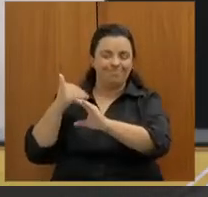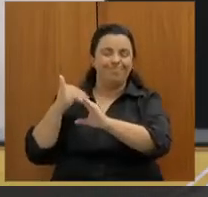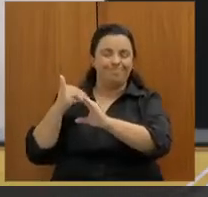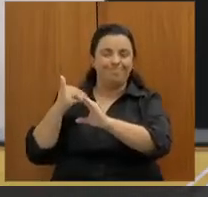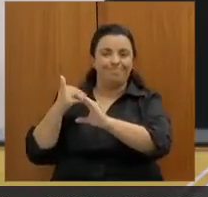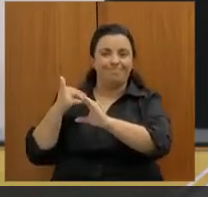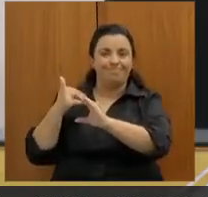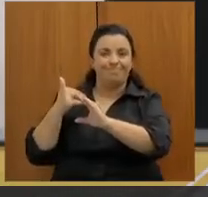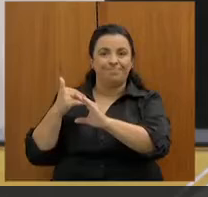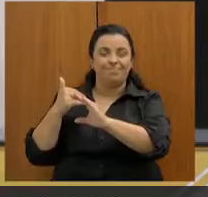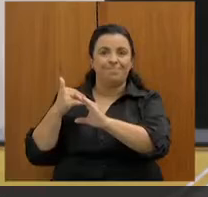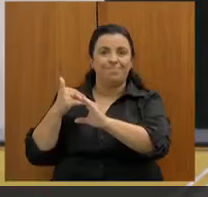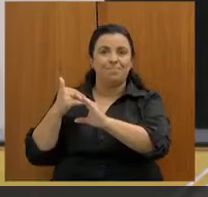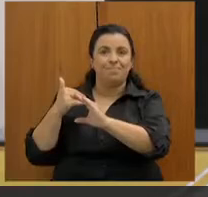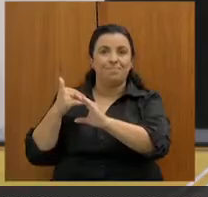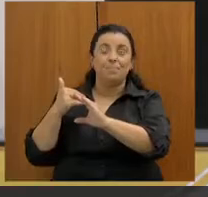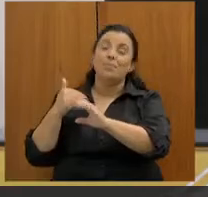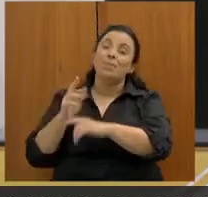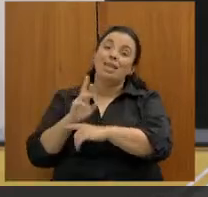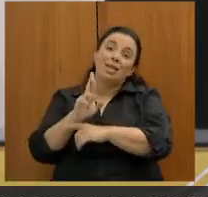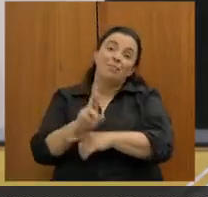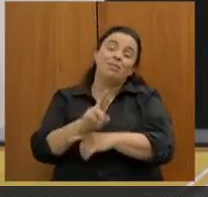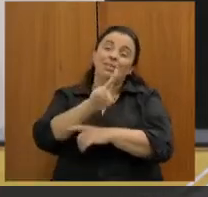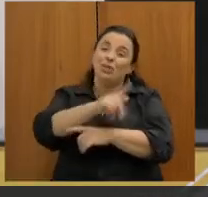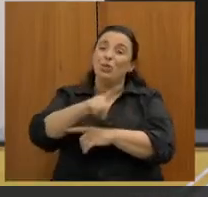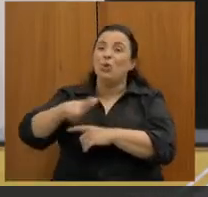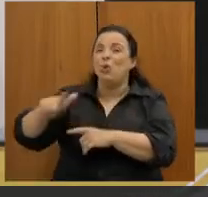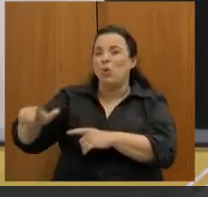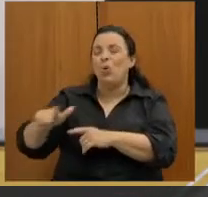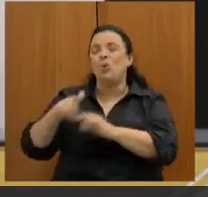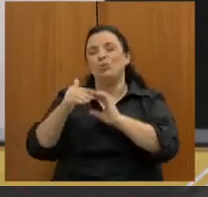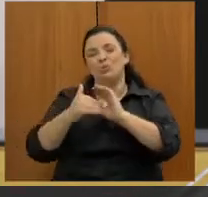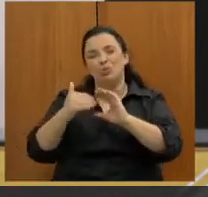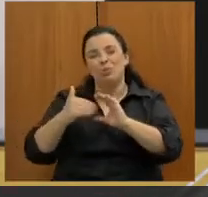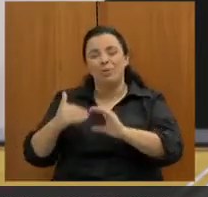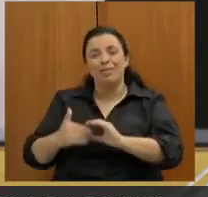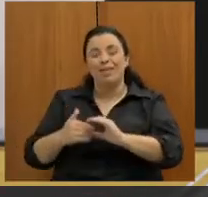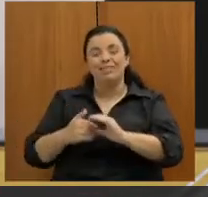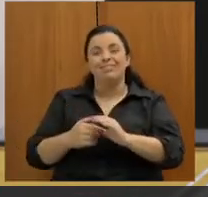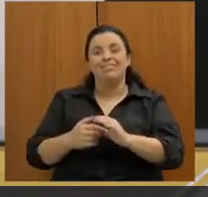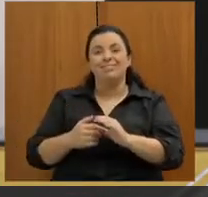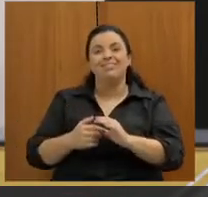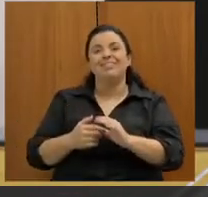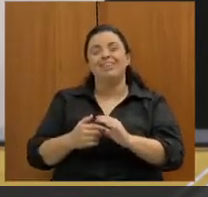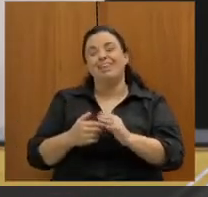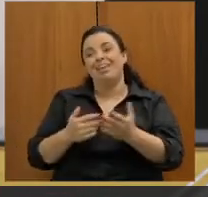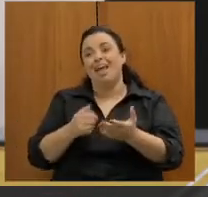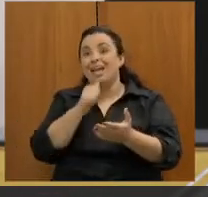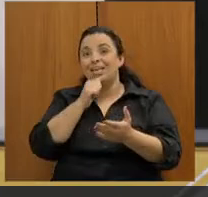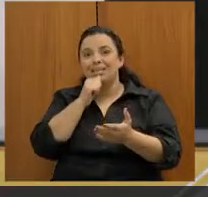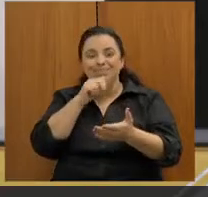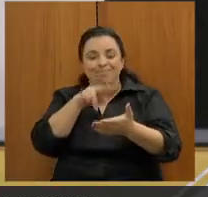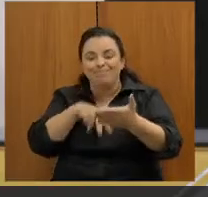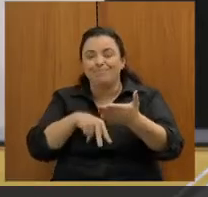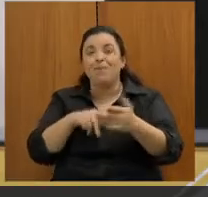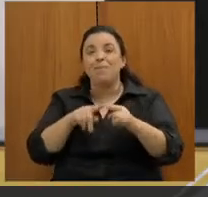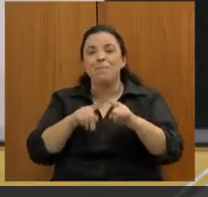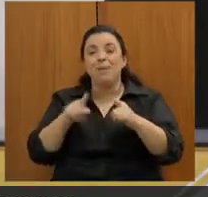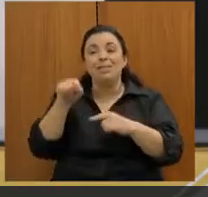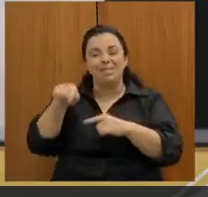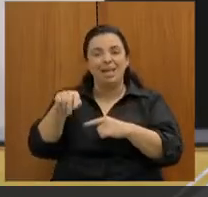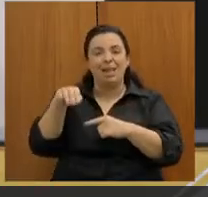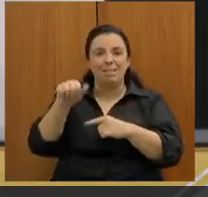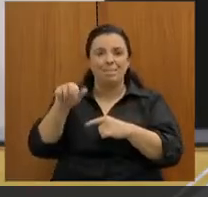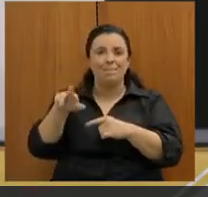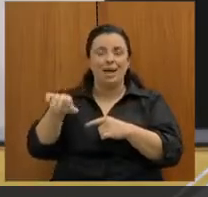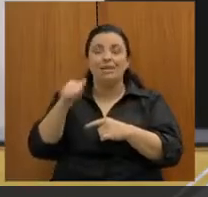dela representando todos os diversos comentários que nós recebemos ao longo da manhã e que ainda não foi possível fazer a leitura mas Amaral dia